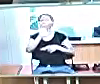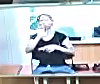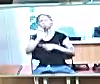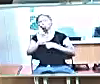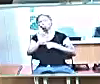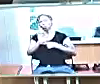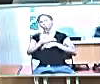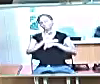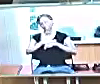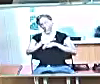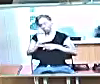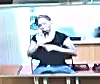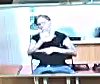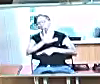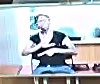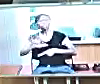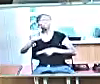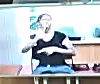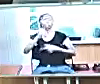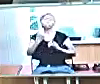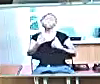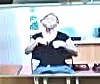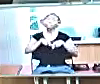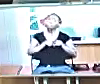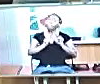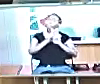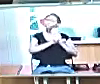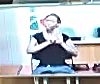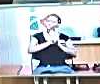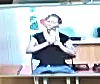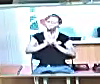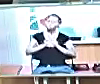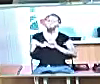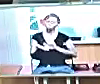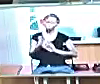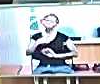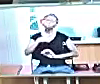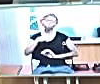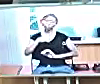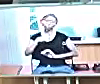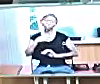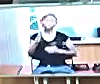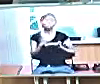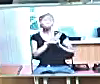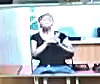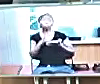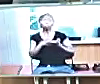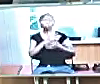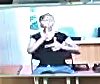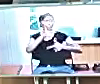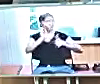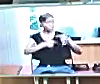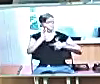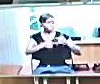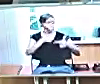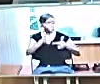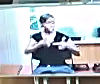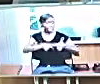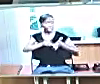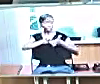em legislações hoje existentes é determinadas ações que foram